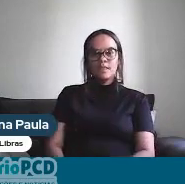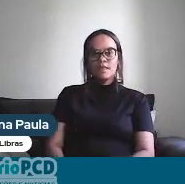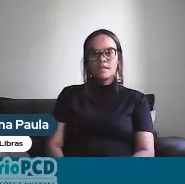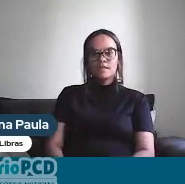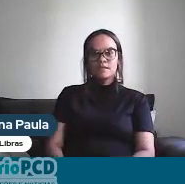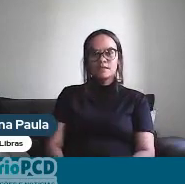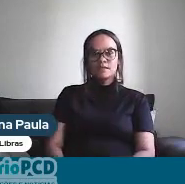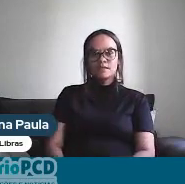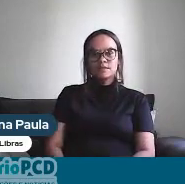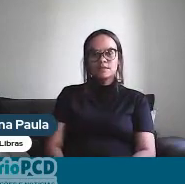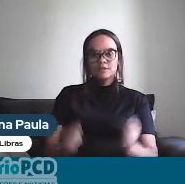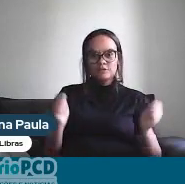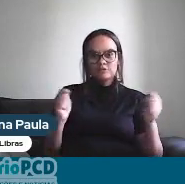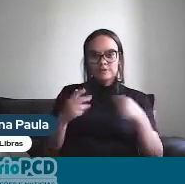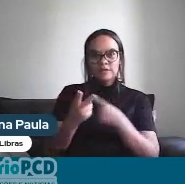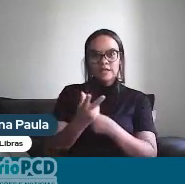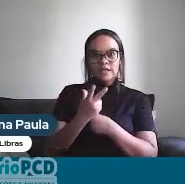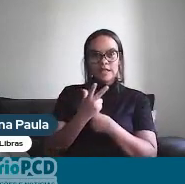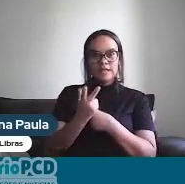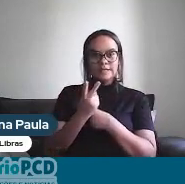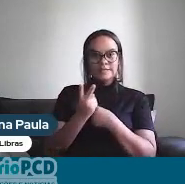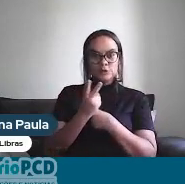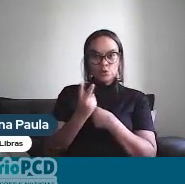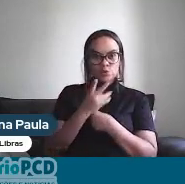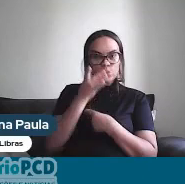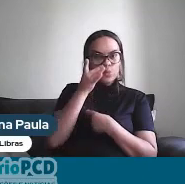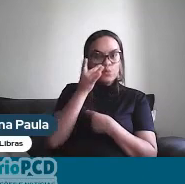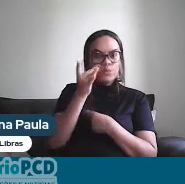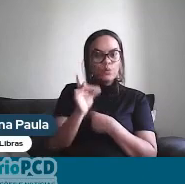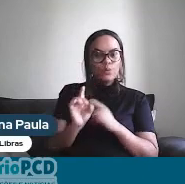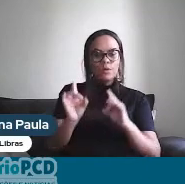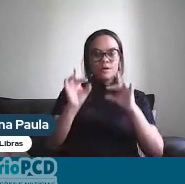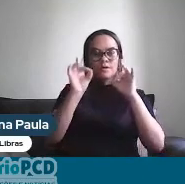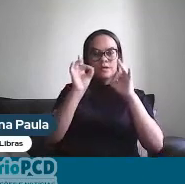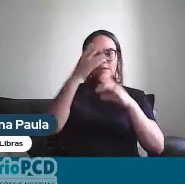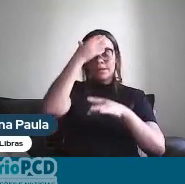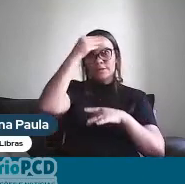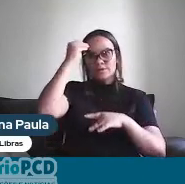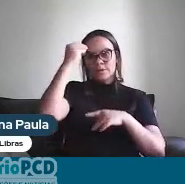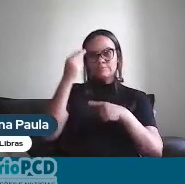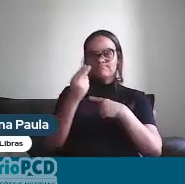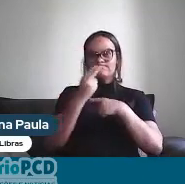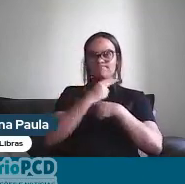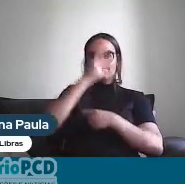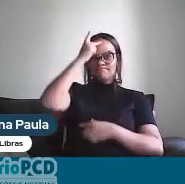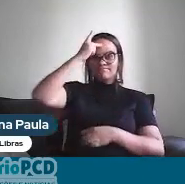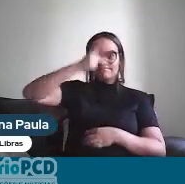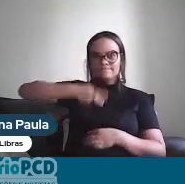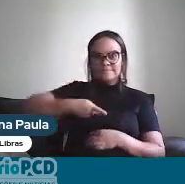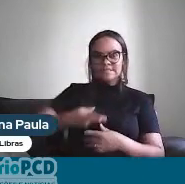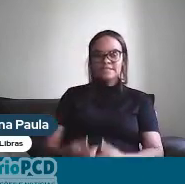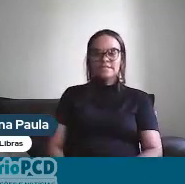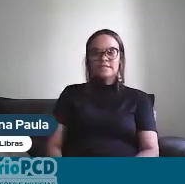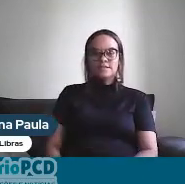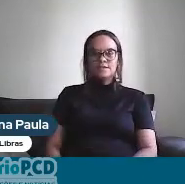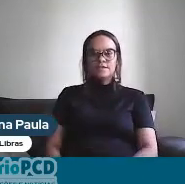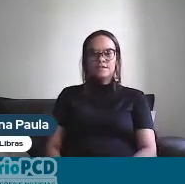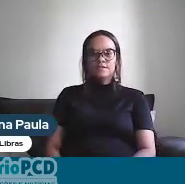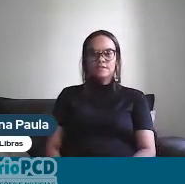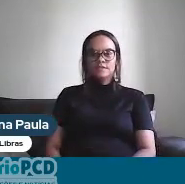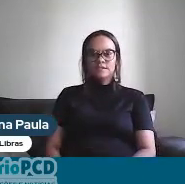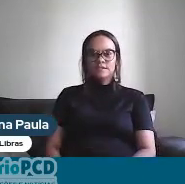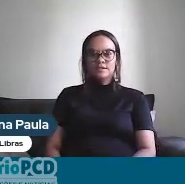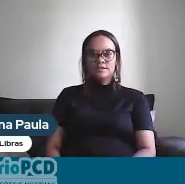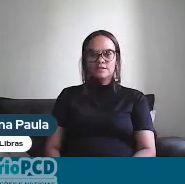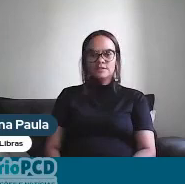que necessitam uma atenção especial, é que eles acabam esquecendo de cuidar de si mesmos, né? Então, esquecendo,